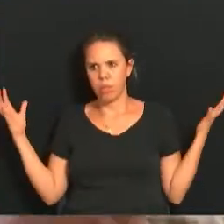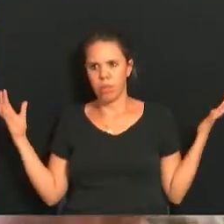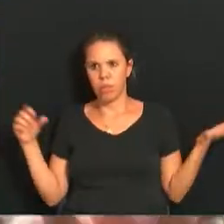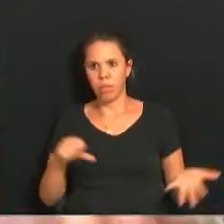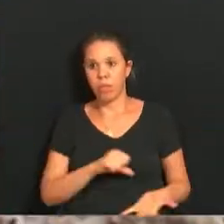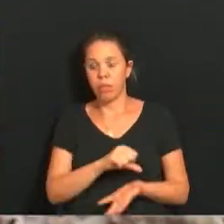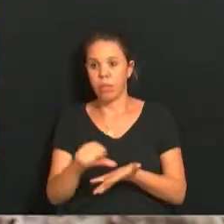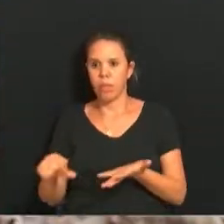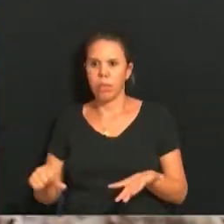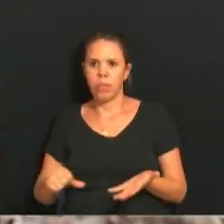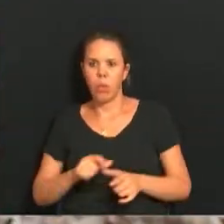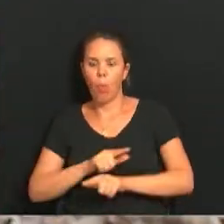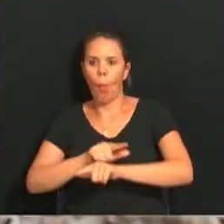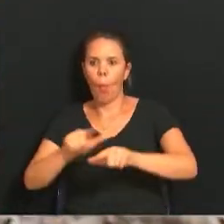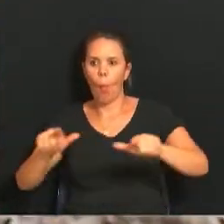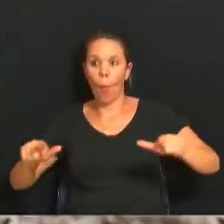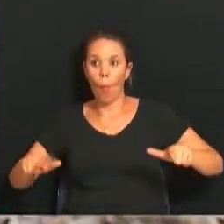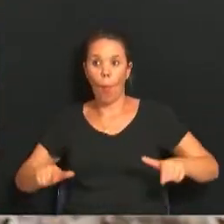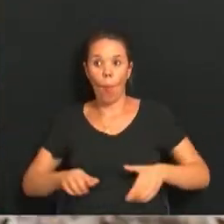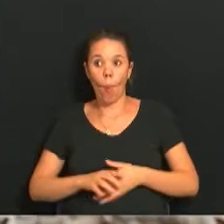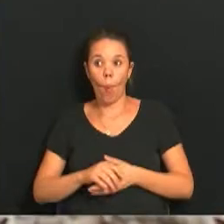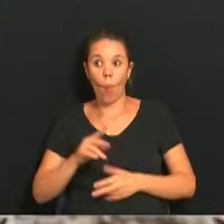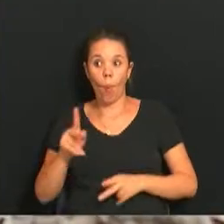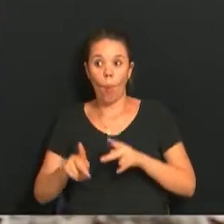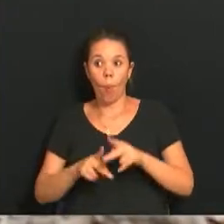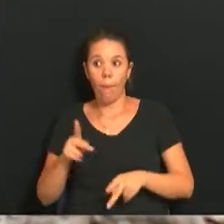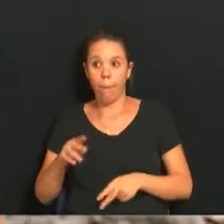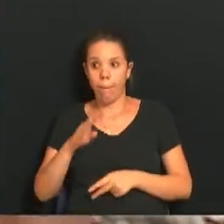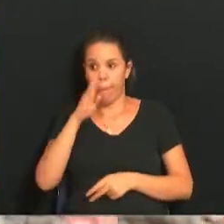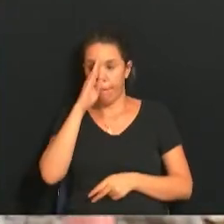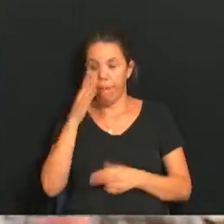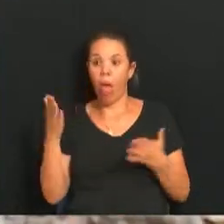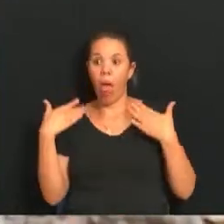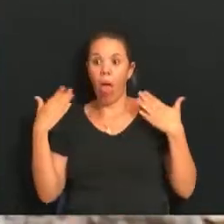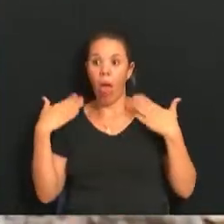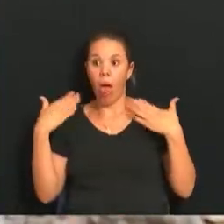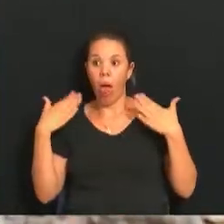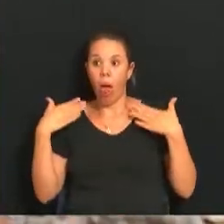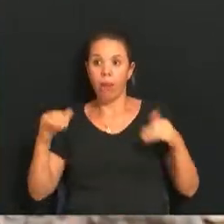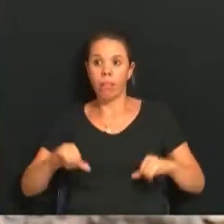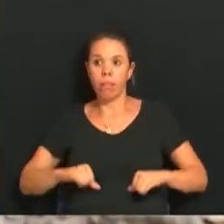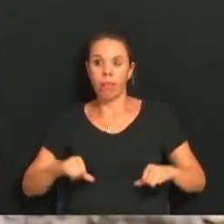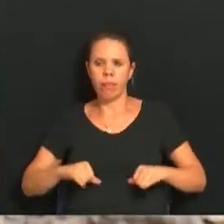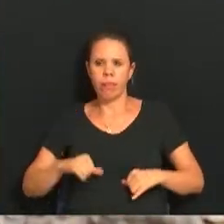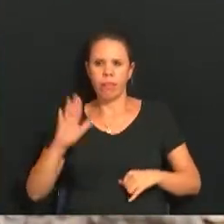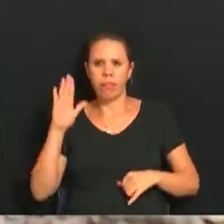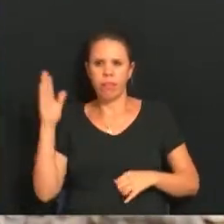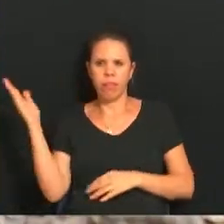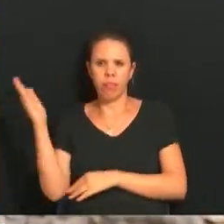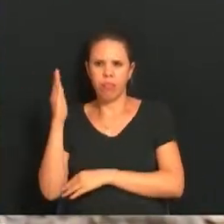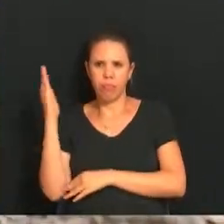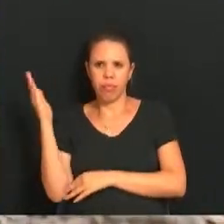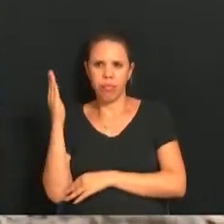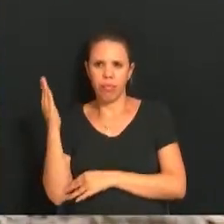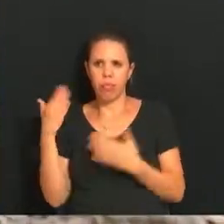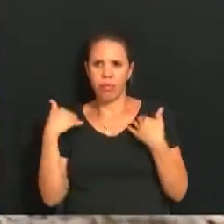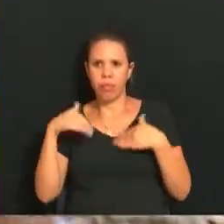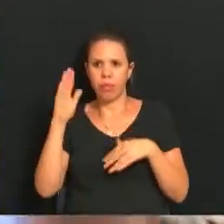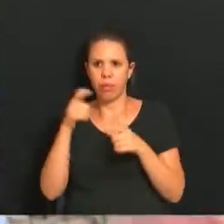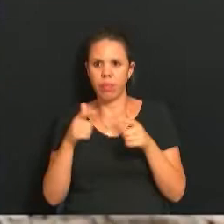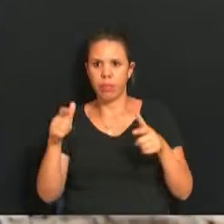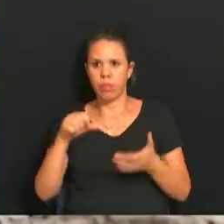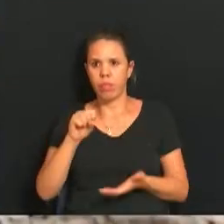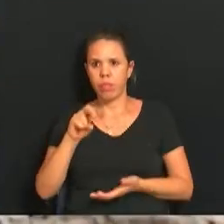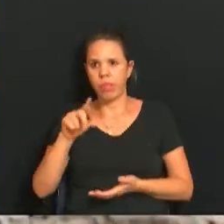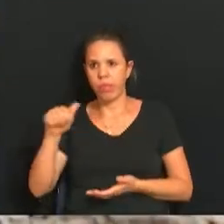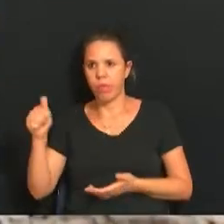mais áridas, onde a população, principalmente no calor, sofre mais, porque a temperatura lá é maior do que Sousa,